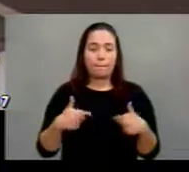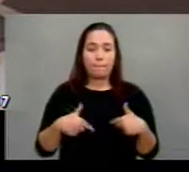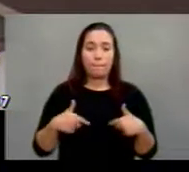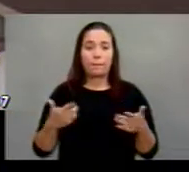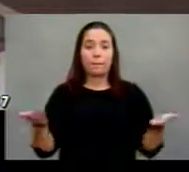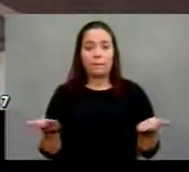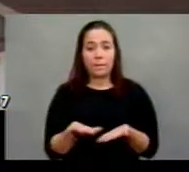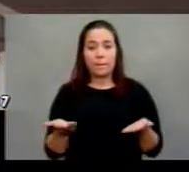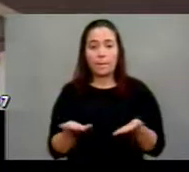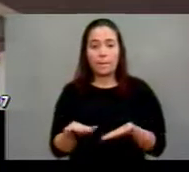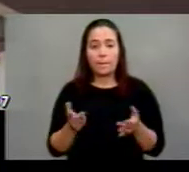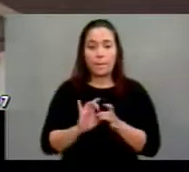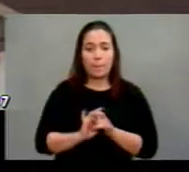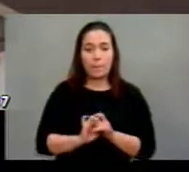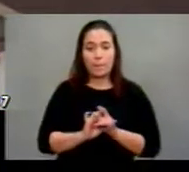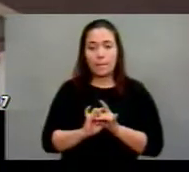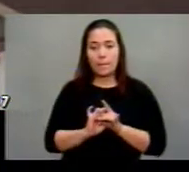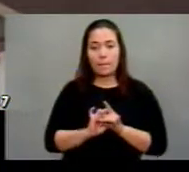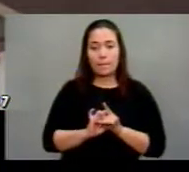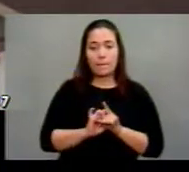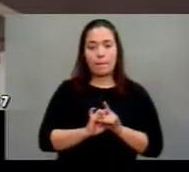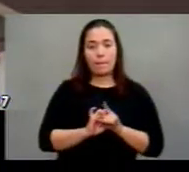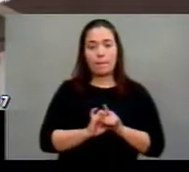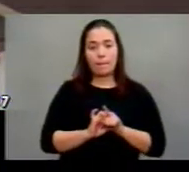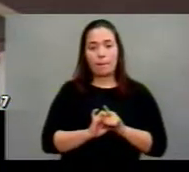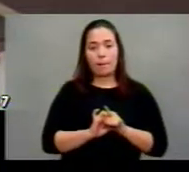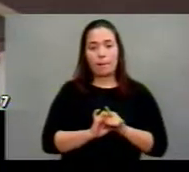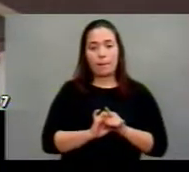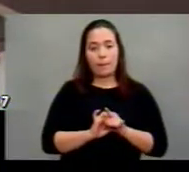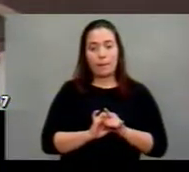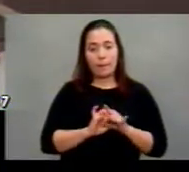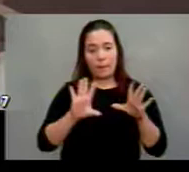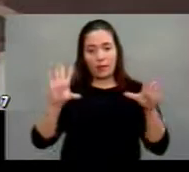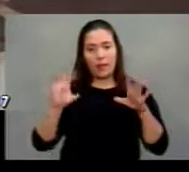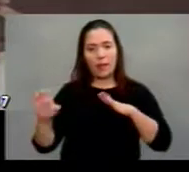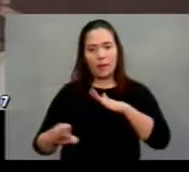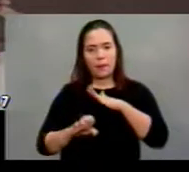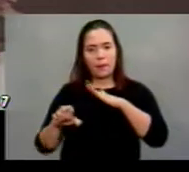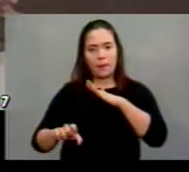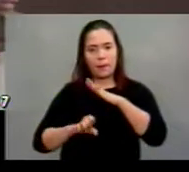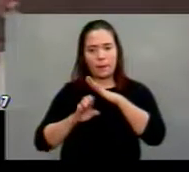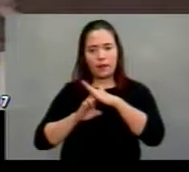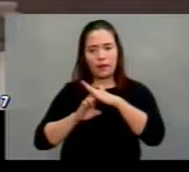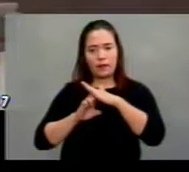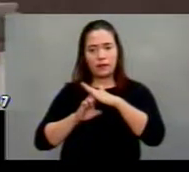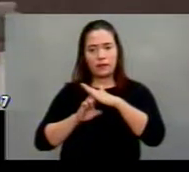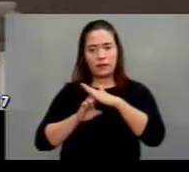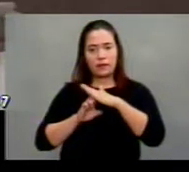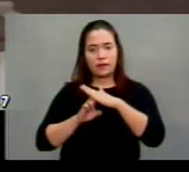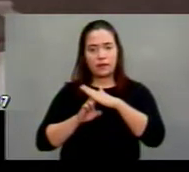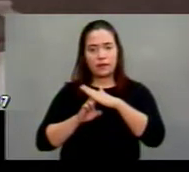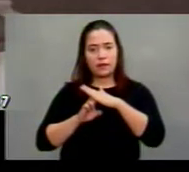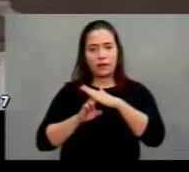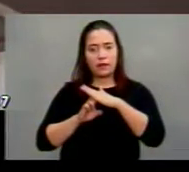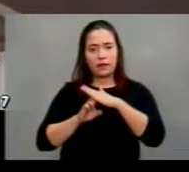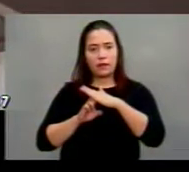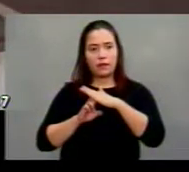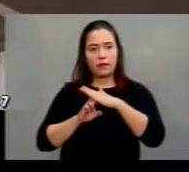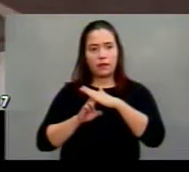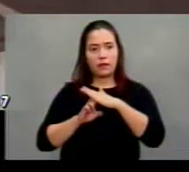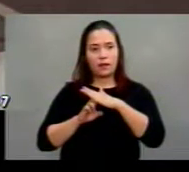você fica à disposição do patrão e ele vai